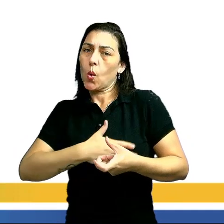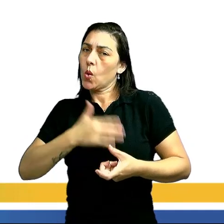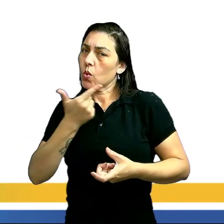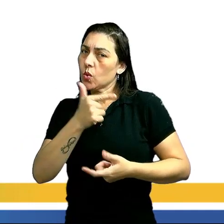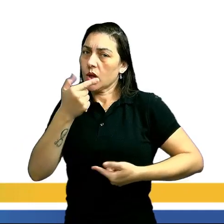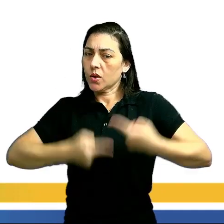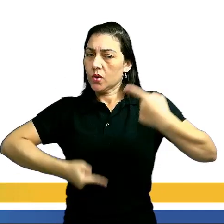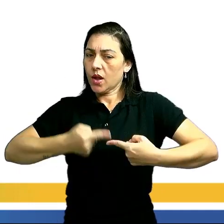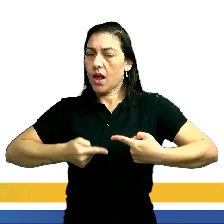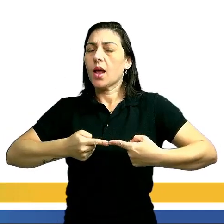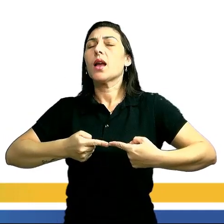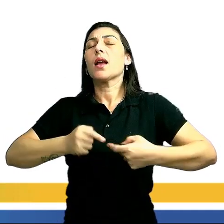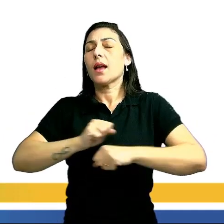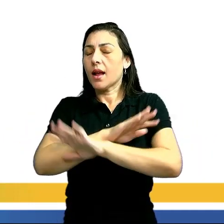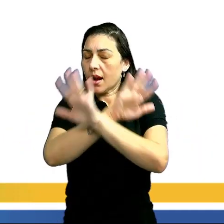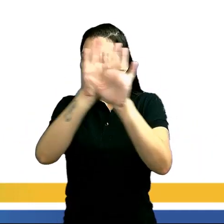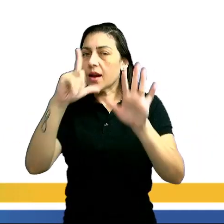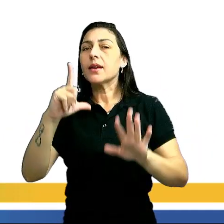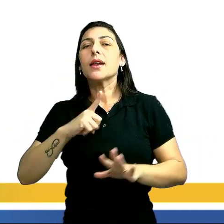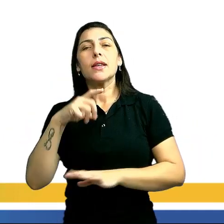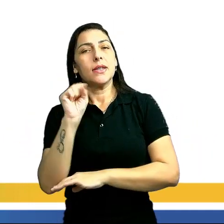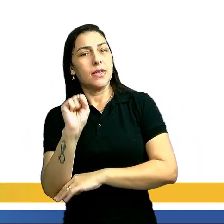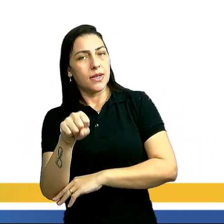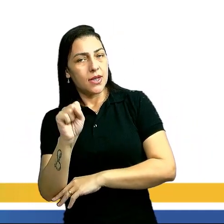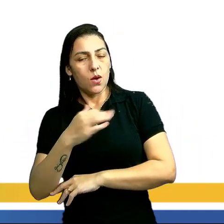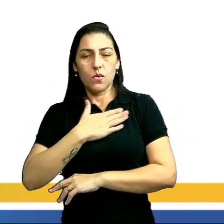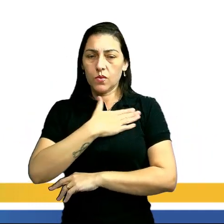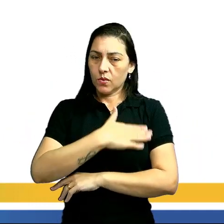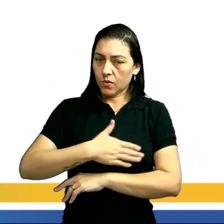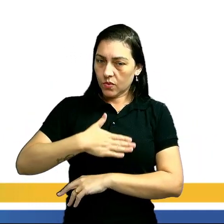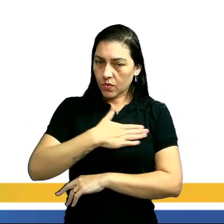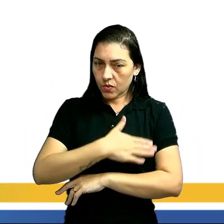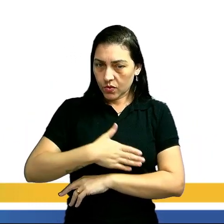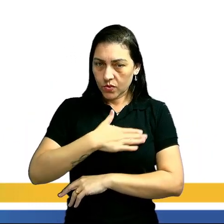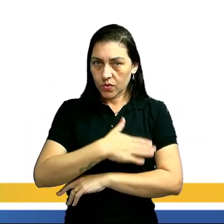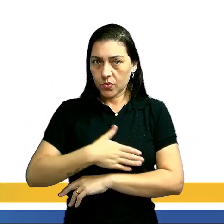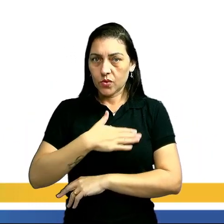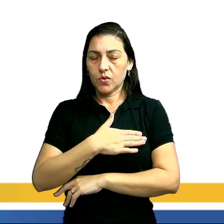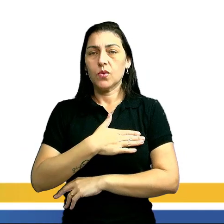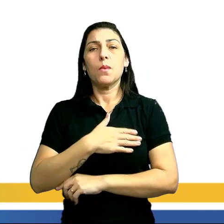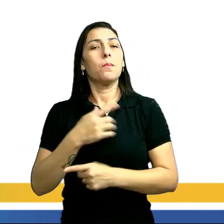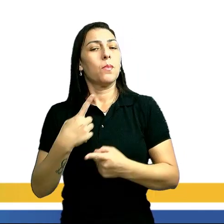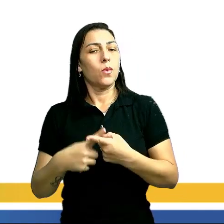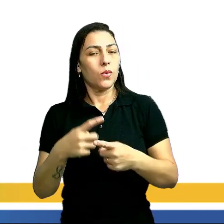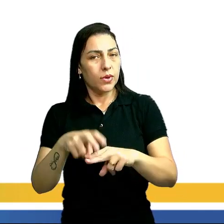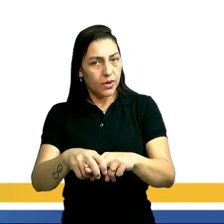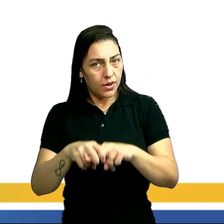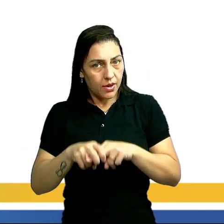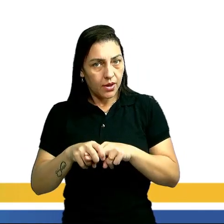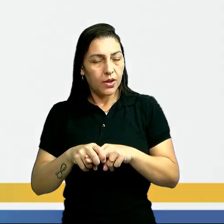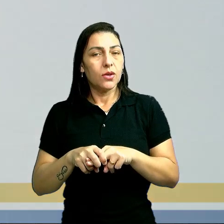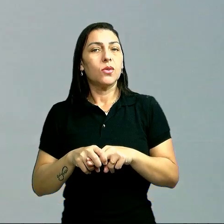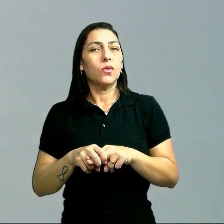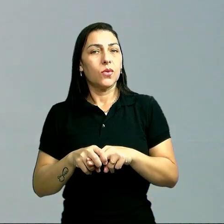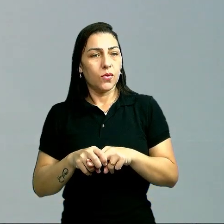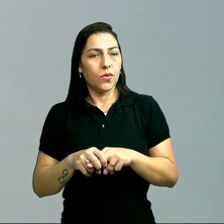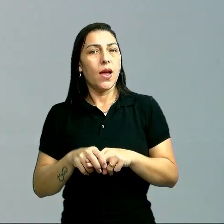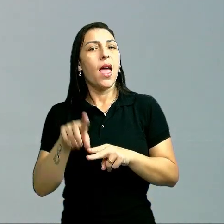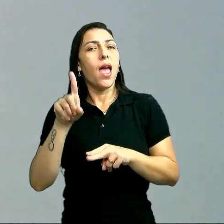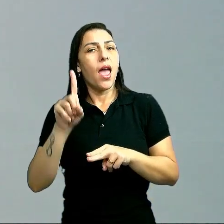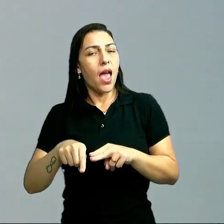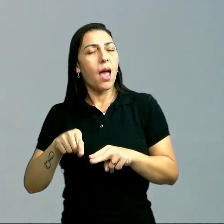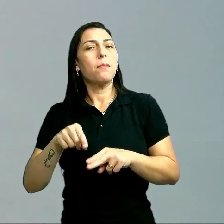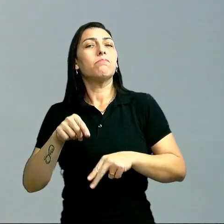se discute? Claramente existe uma discussão sobre o gosto e o gosto, portanto, é um objeto de